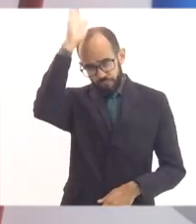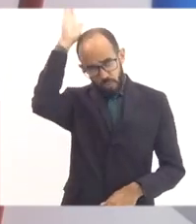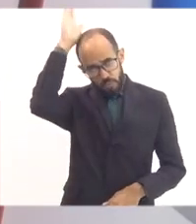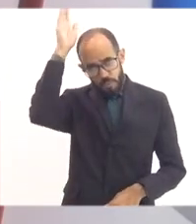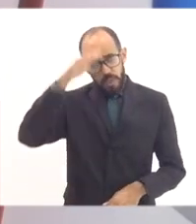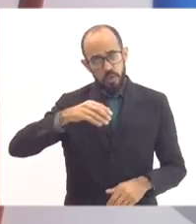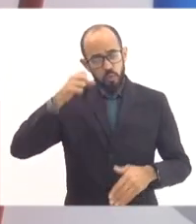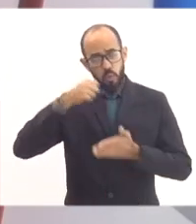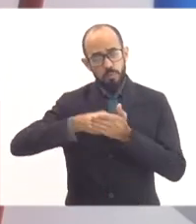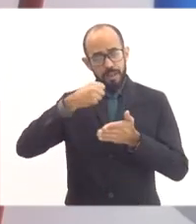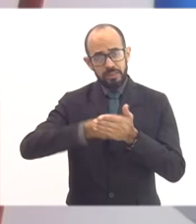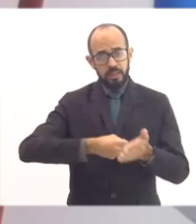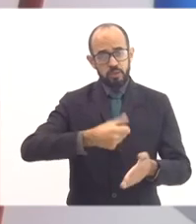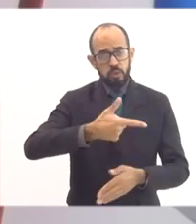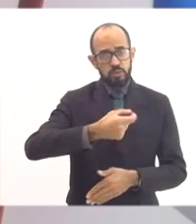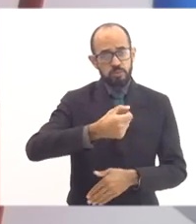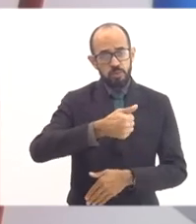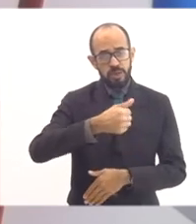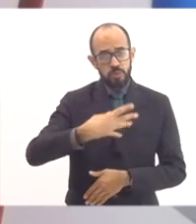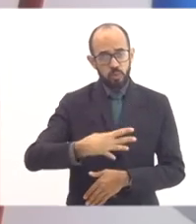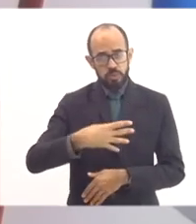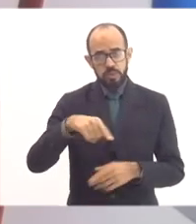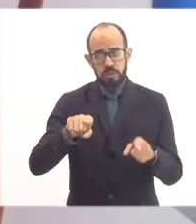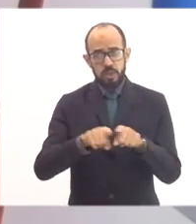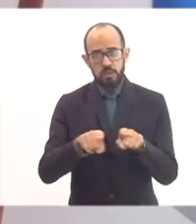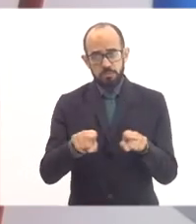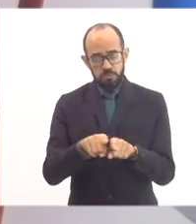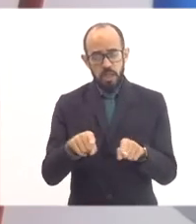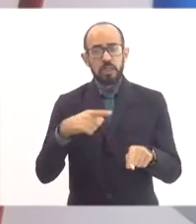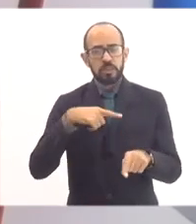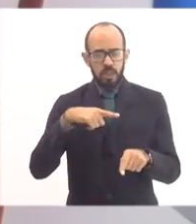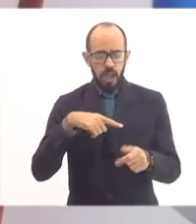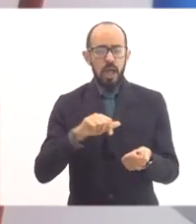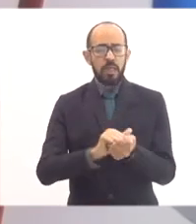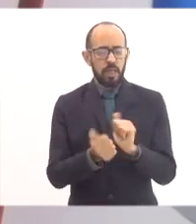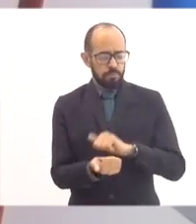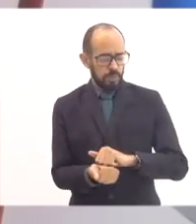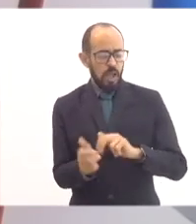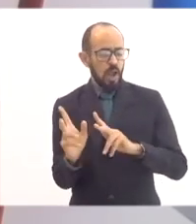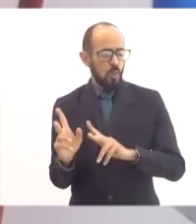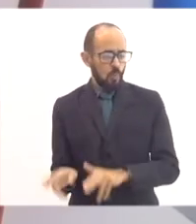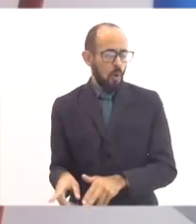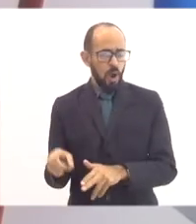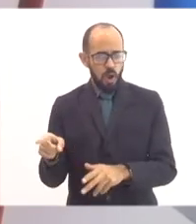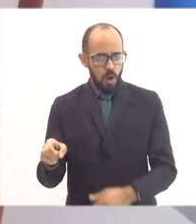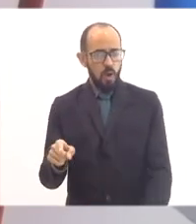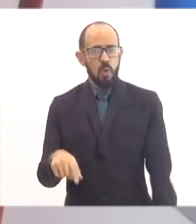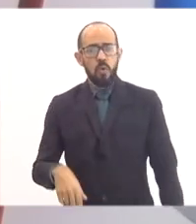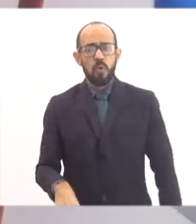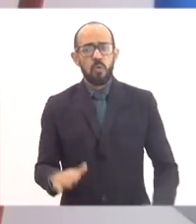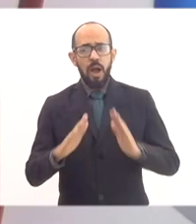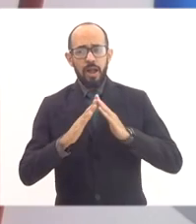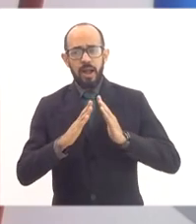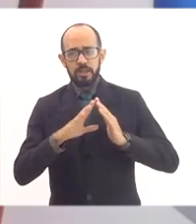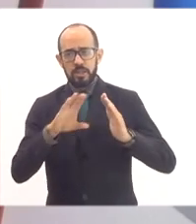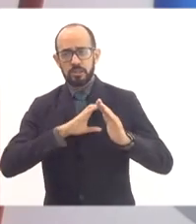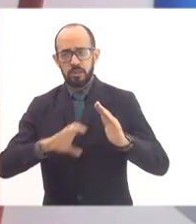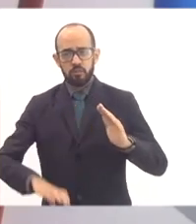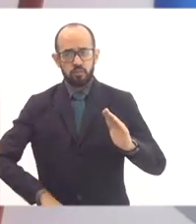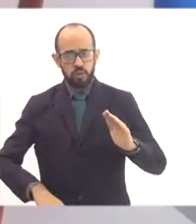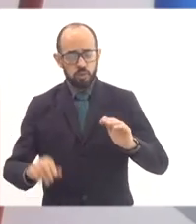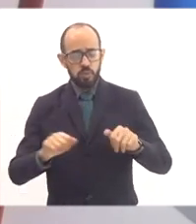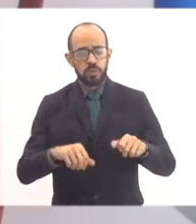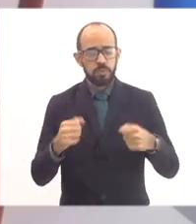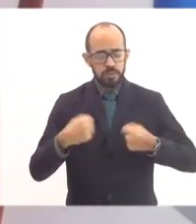2014. Também se enquadra na hipótese que a gente está trabalhando com a Casa Civil, o arcabouço jurídico da realização